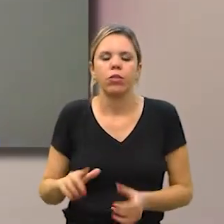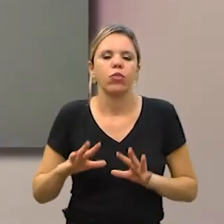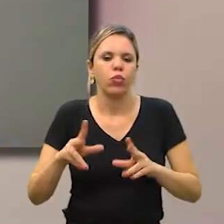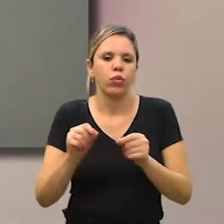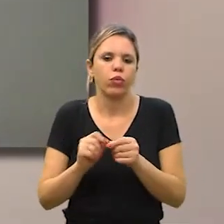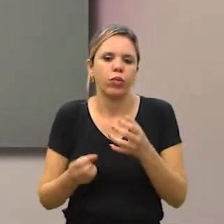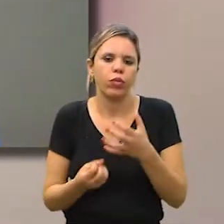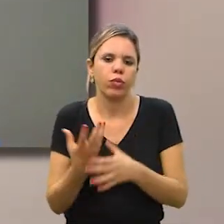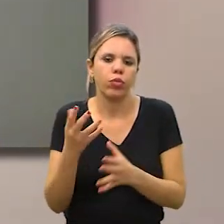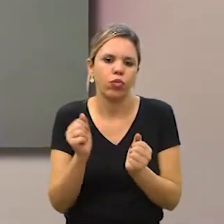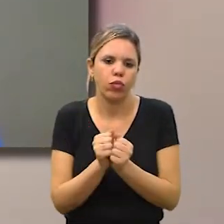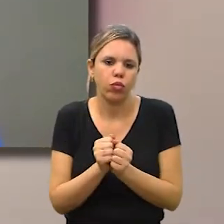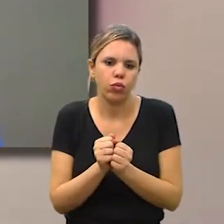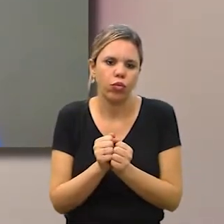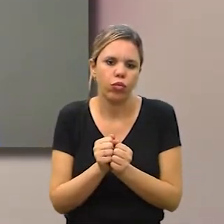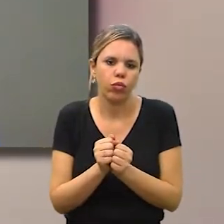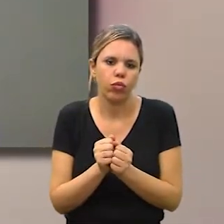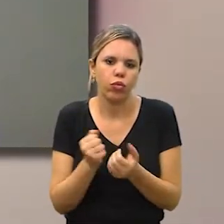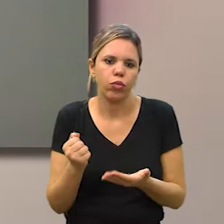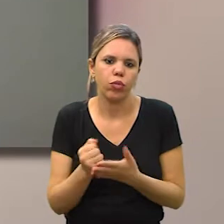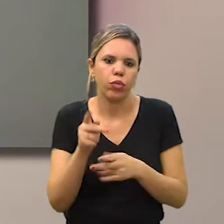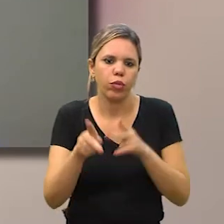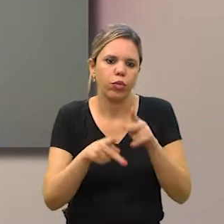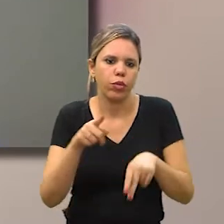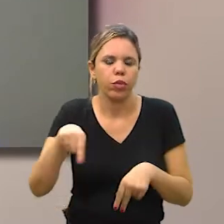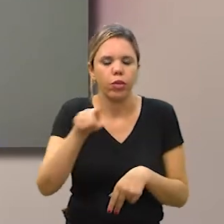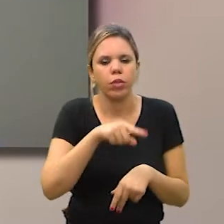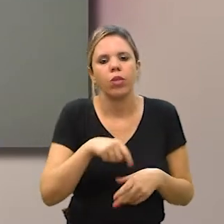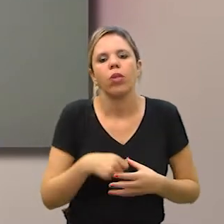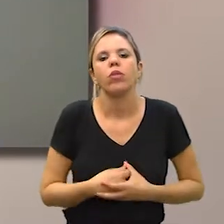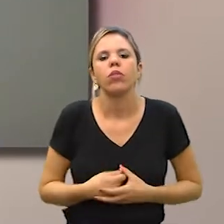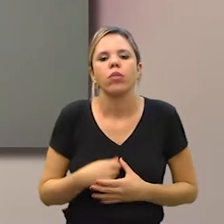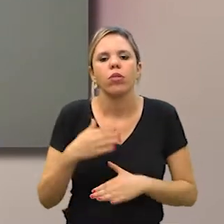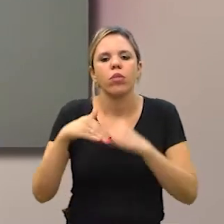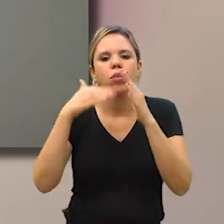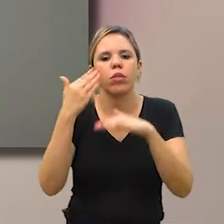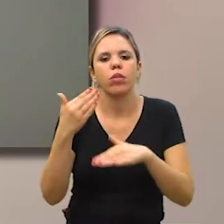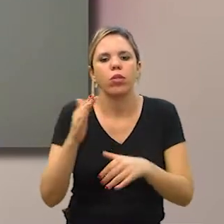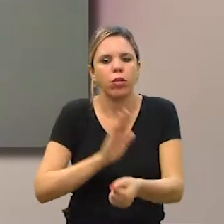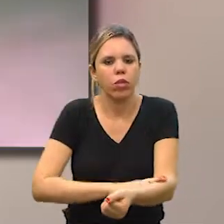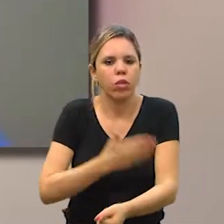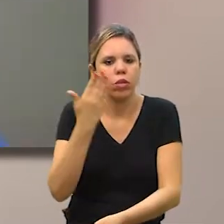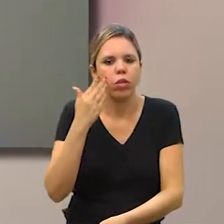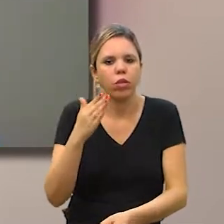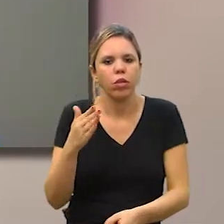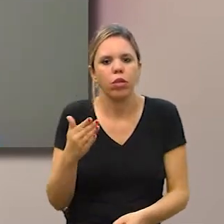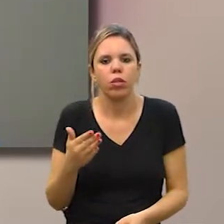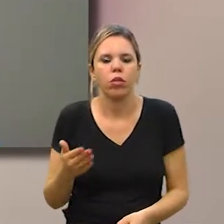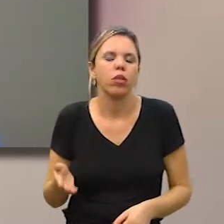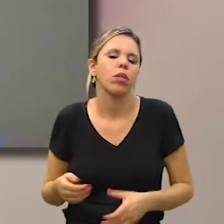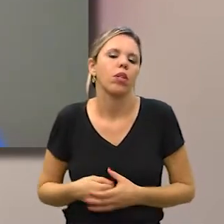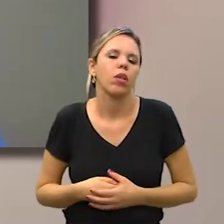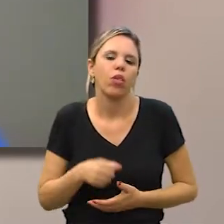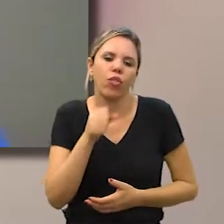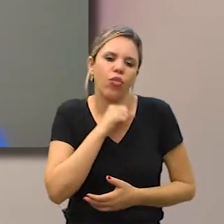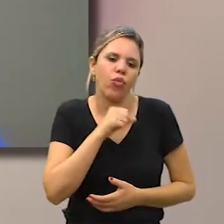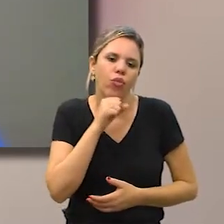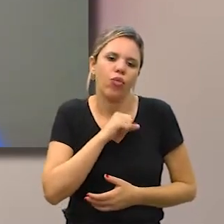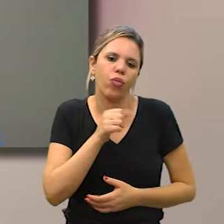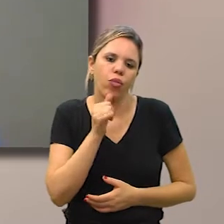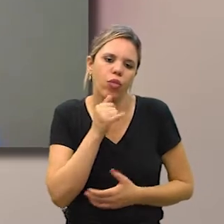não tudo isso junto com e para uma um desenvolvimento de hipertensão às vezes mais cedo o